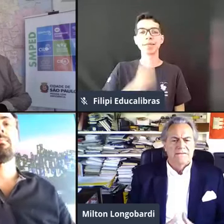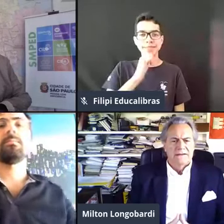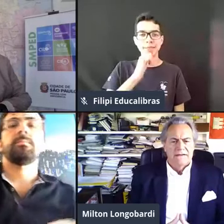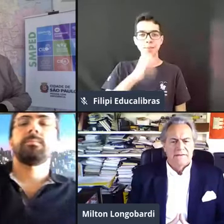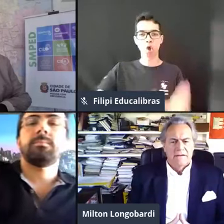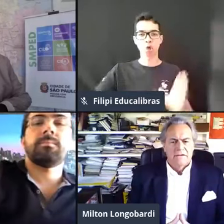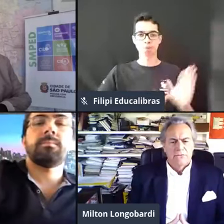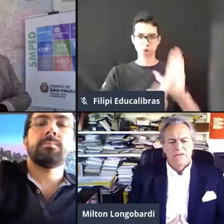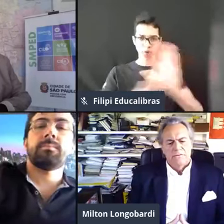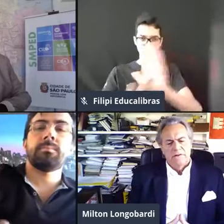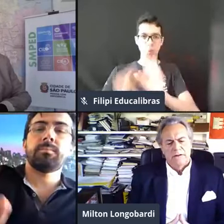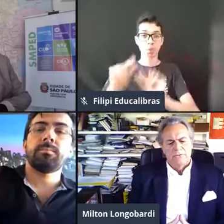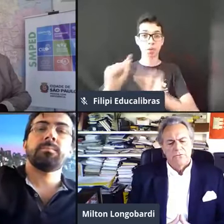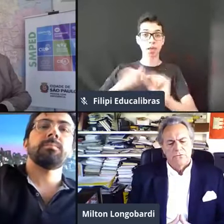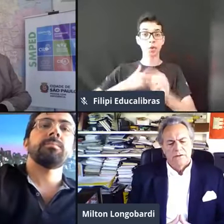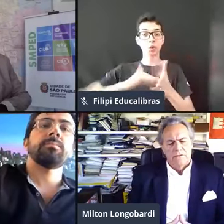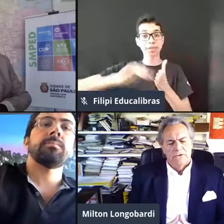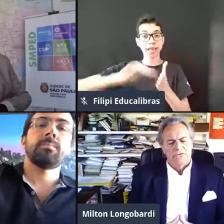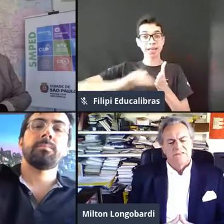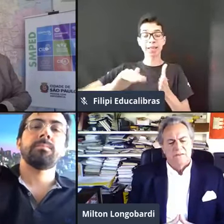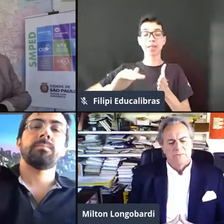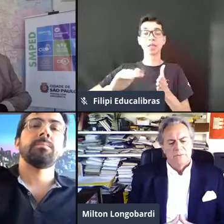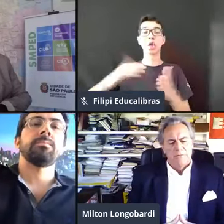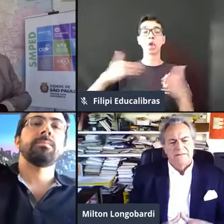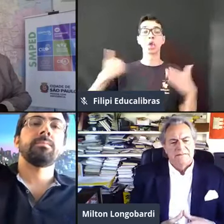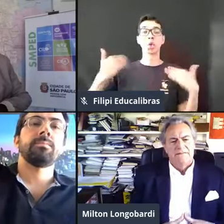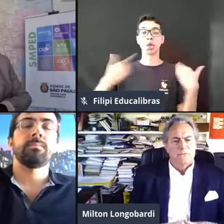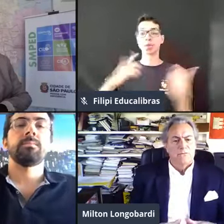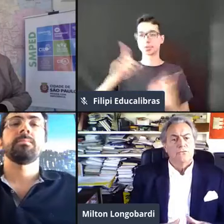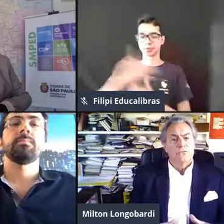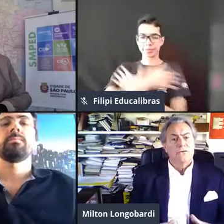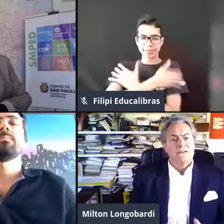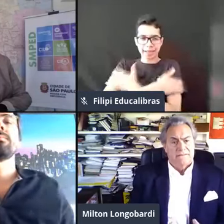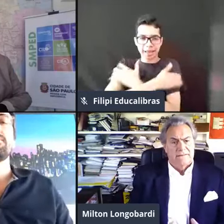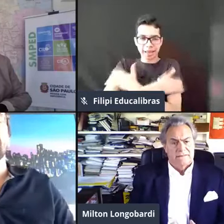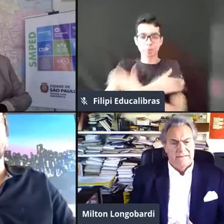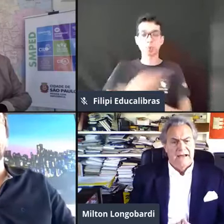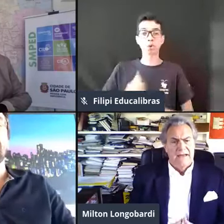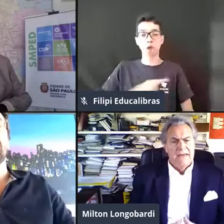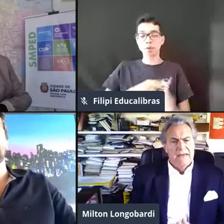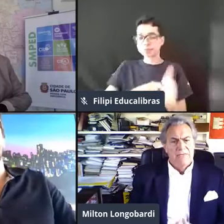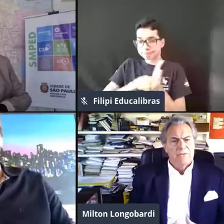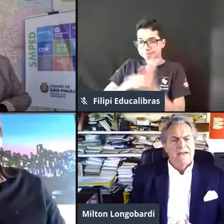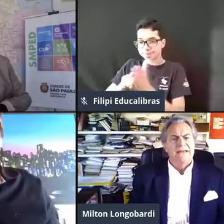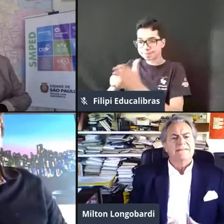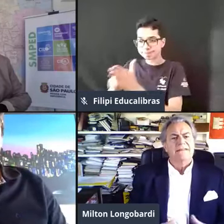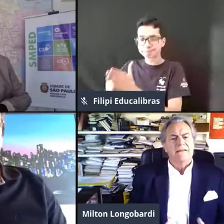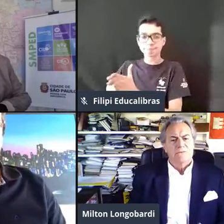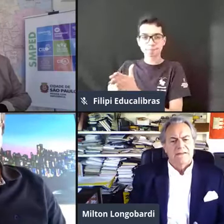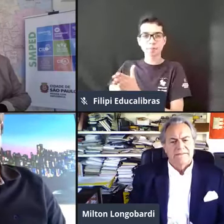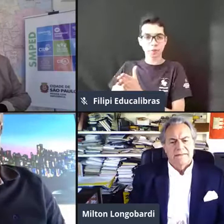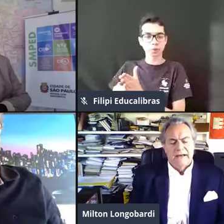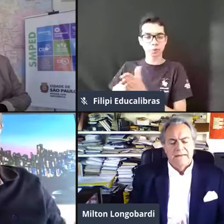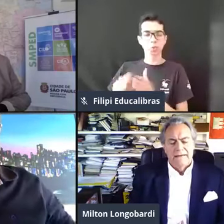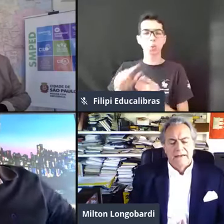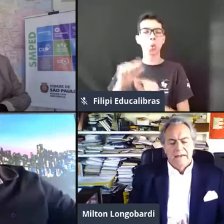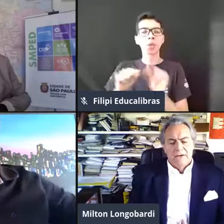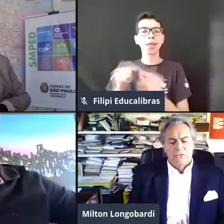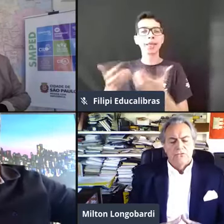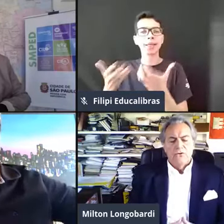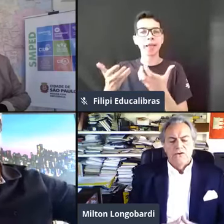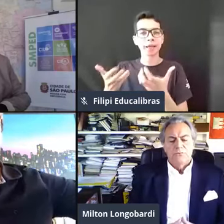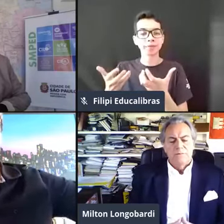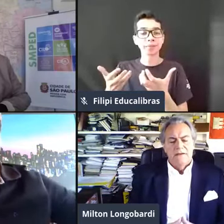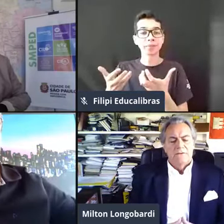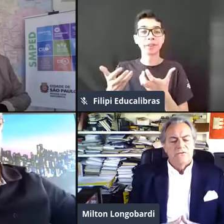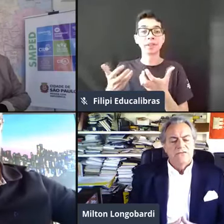fui secretário de turismo em Campos do Jordão, nós fizemos uma pesquisa com os turistas lá, ver o que eles queriam da cidade.